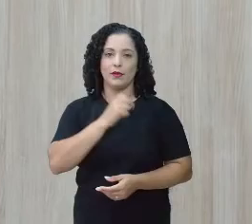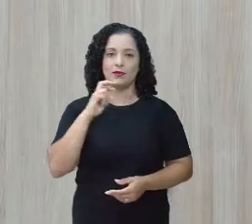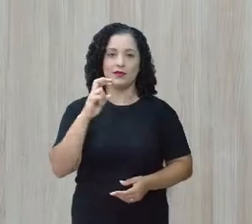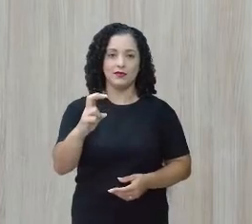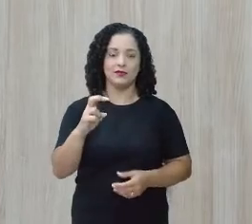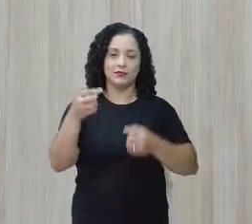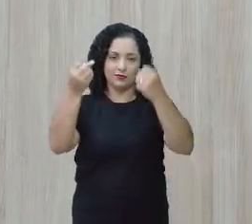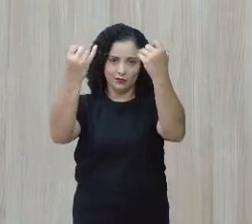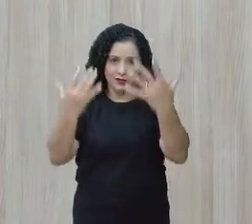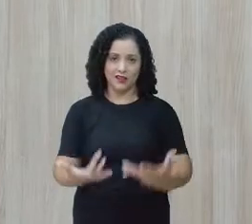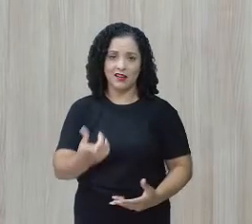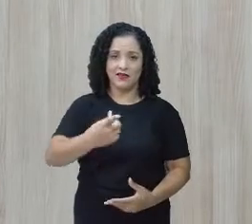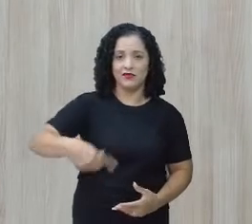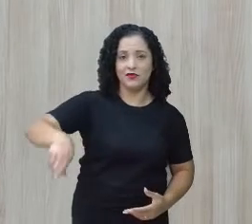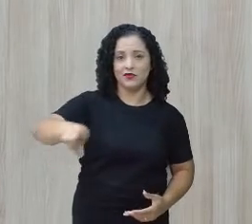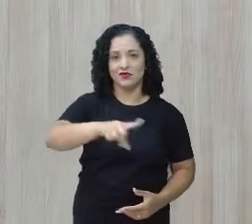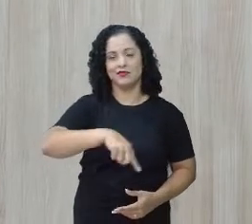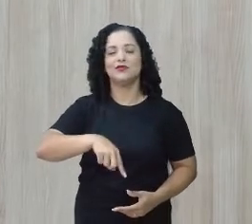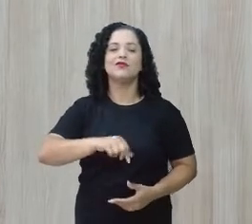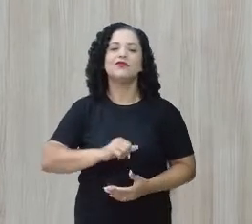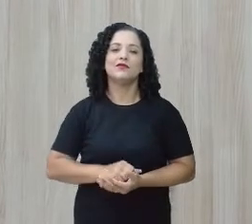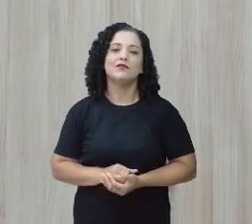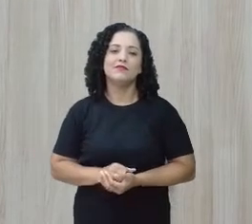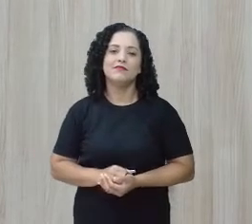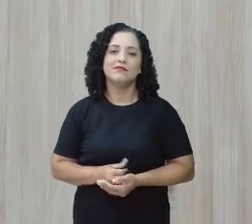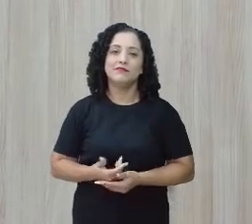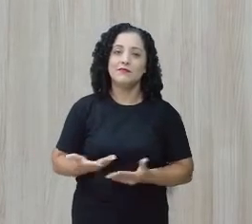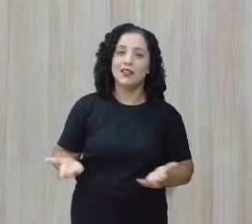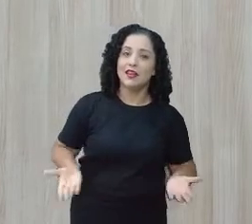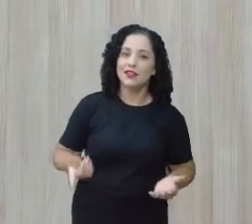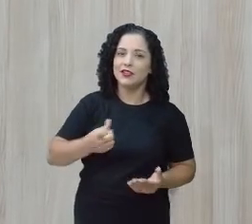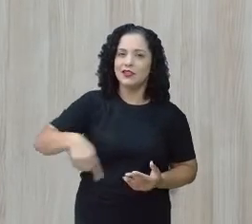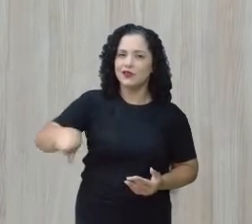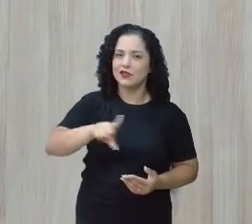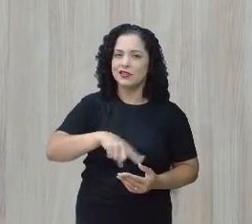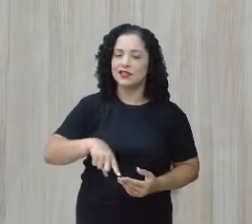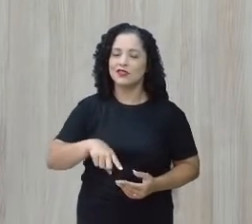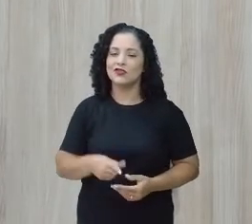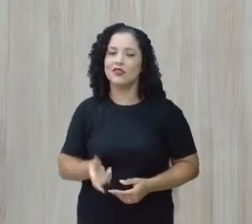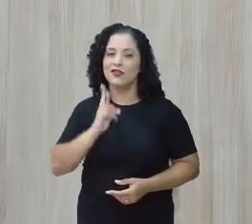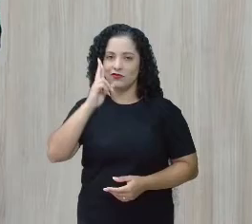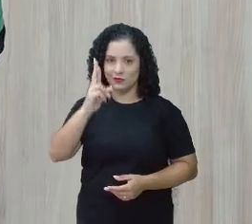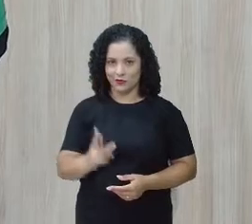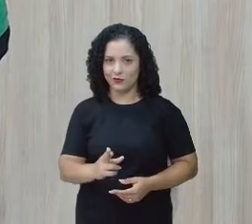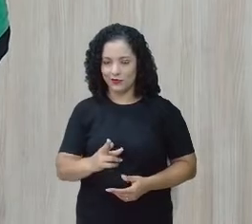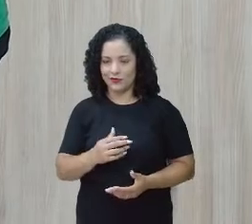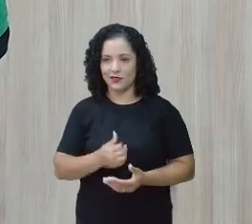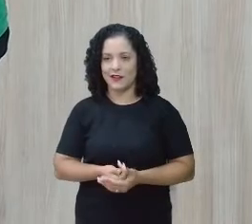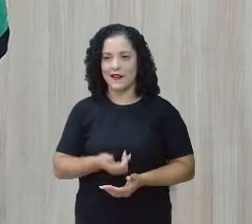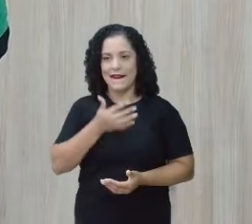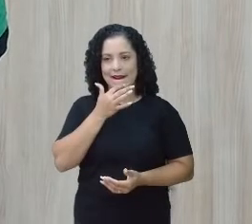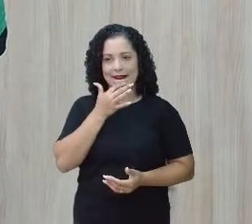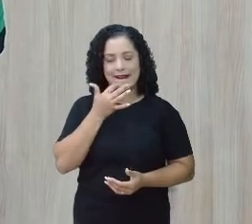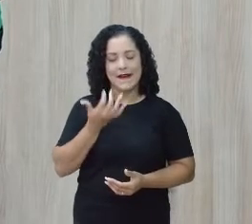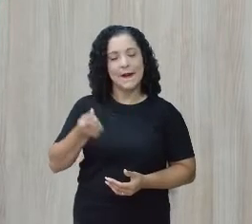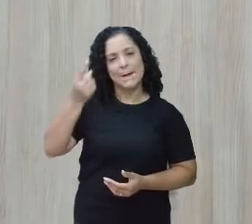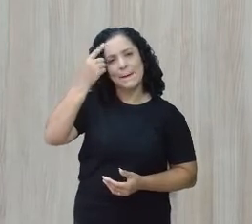poder explicar com ela, e aí vou dar dica para vocês responderem as outras. Então, vamos pensar primeiro na questão